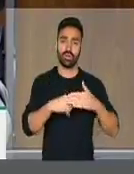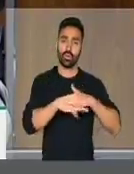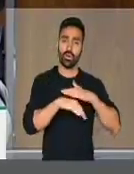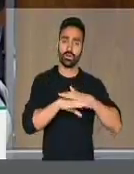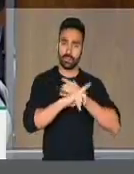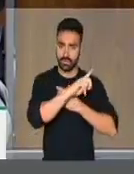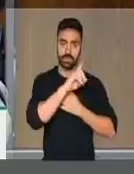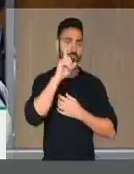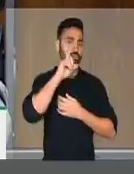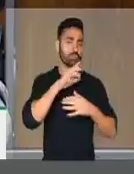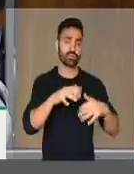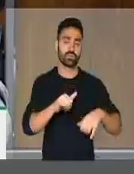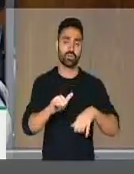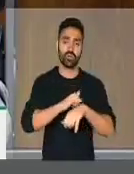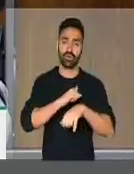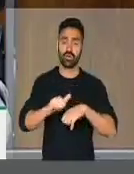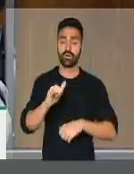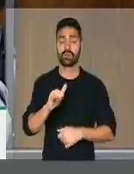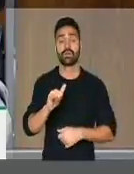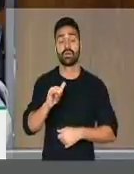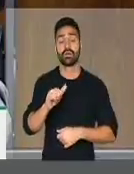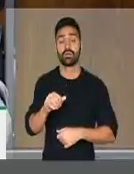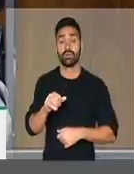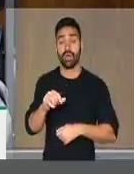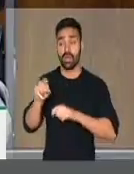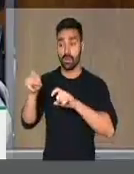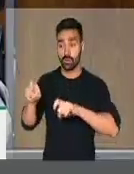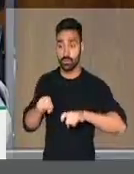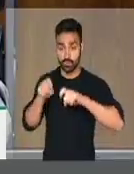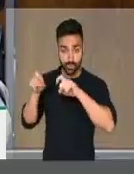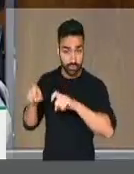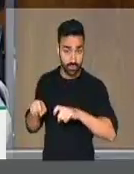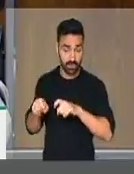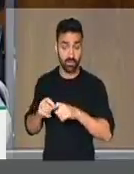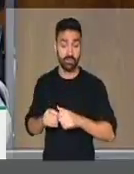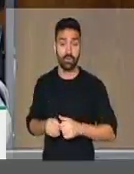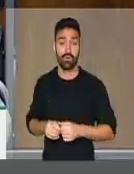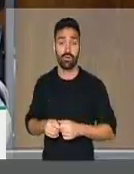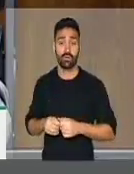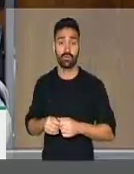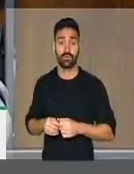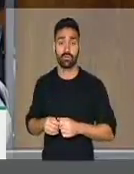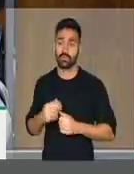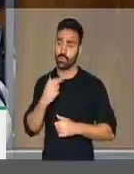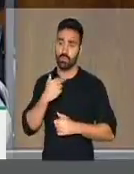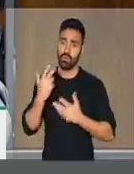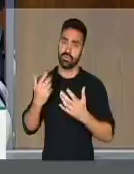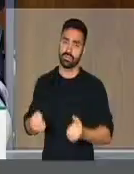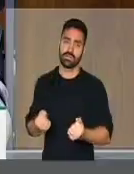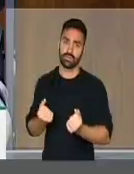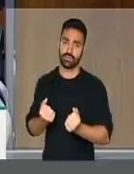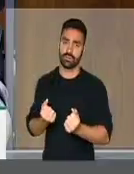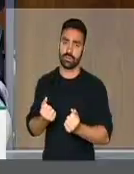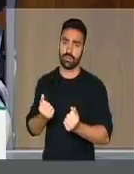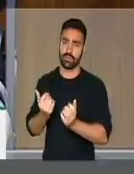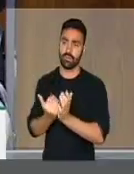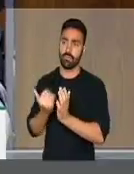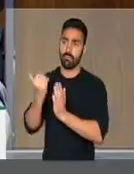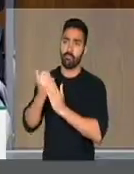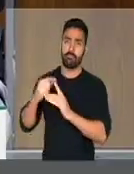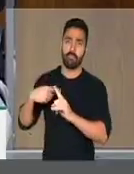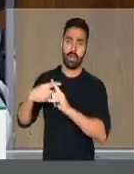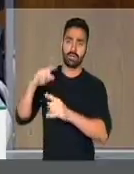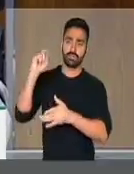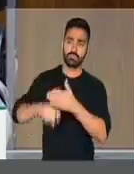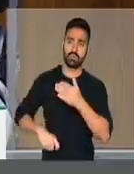york a agricultura não pode permitir que haja tributação na exportação seria